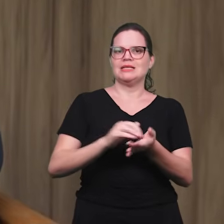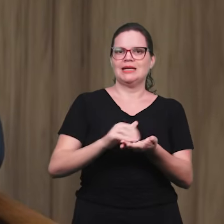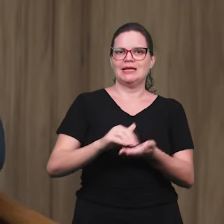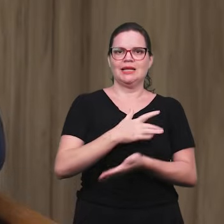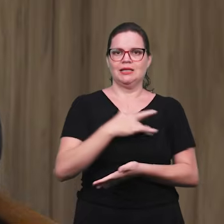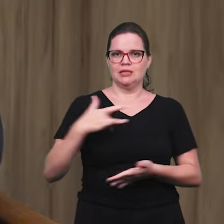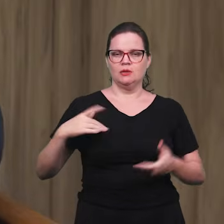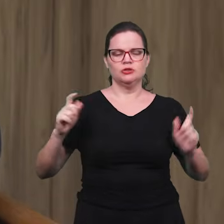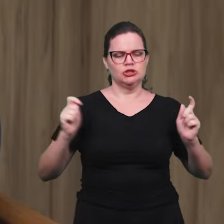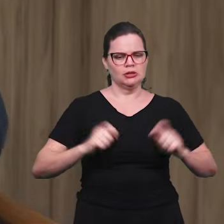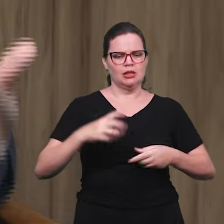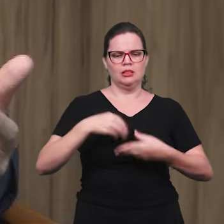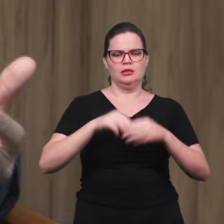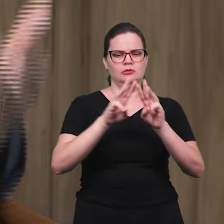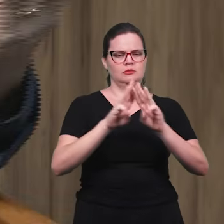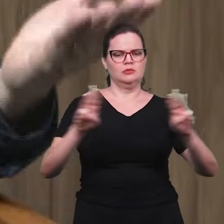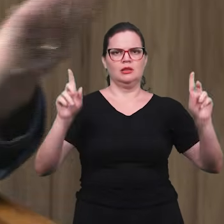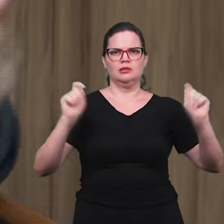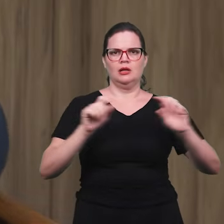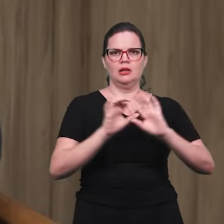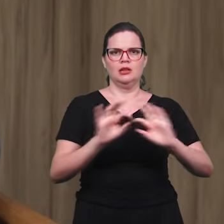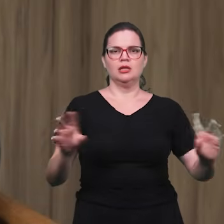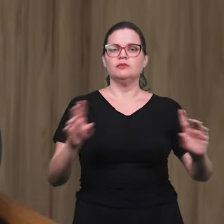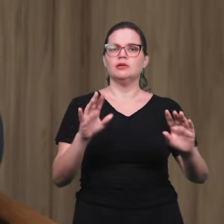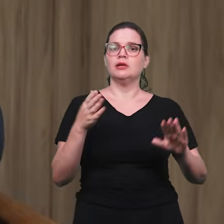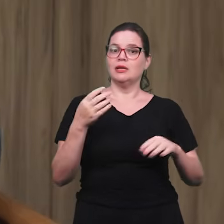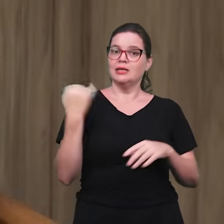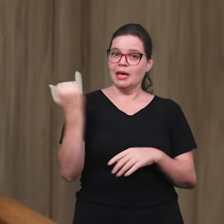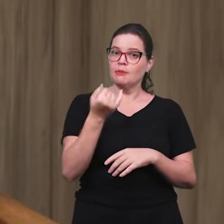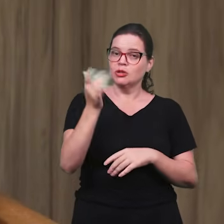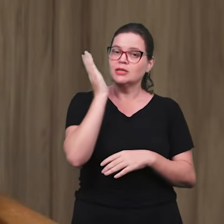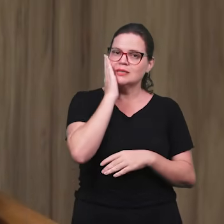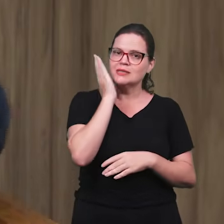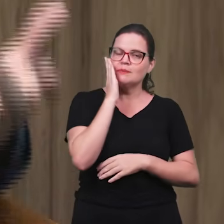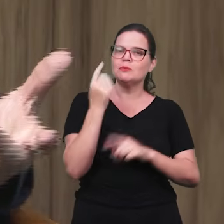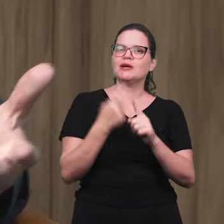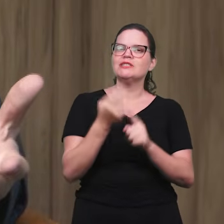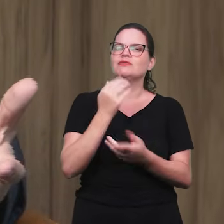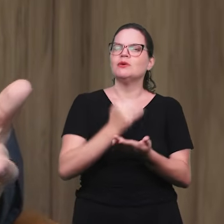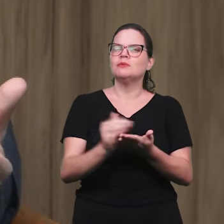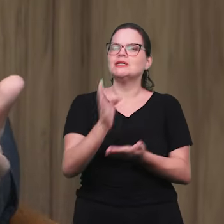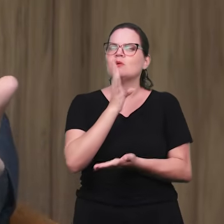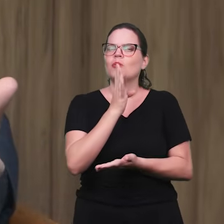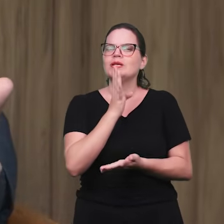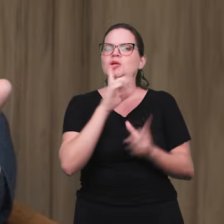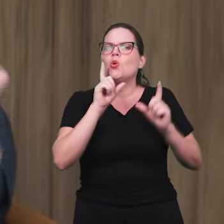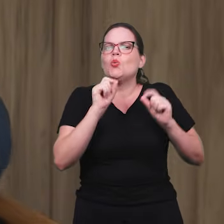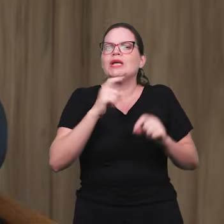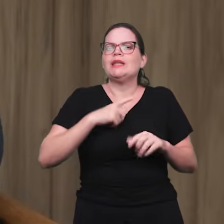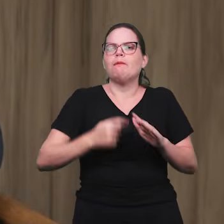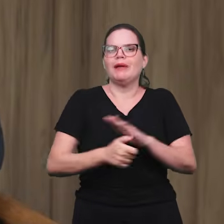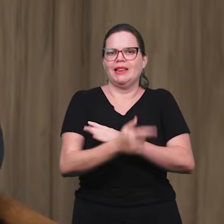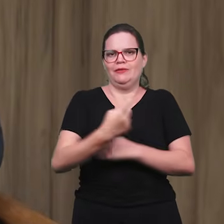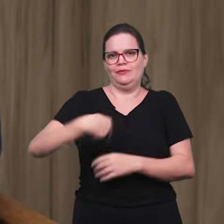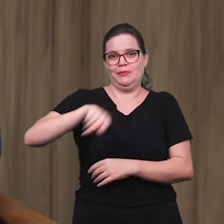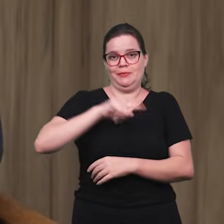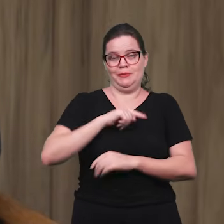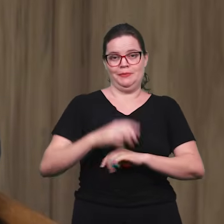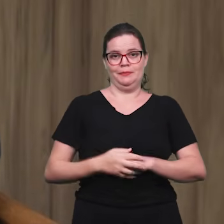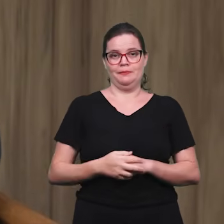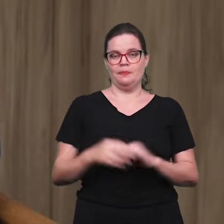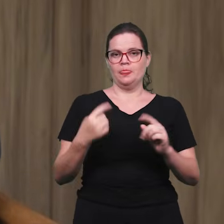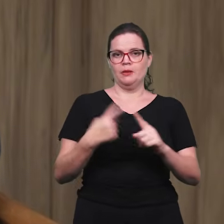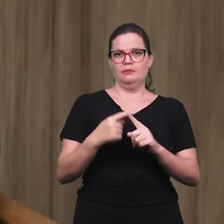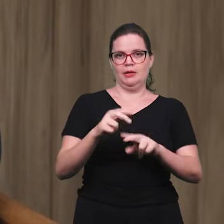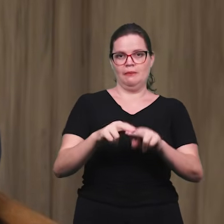Secretaria de Saúde. Então, tudo isso está disponível. Realmente, o acesso é importante porque você conhece os benefícios que você tem. A unidade de saúde,